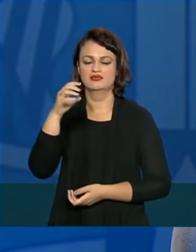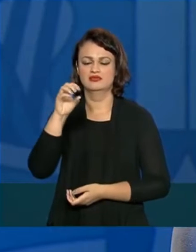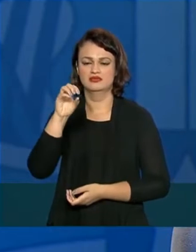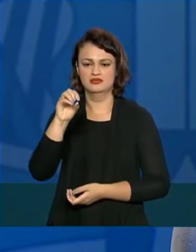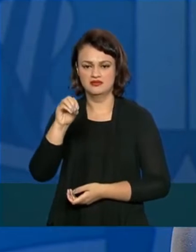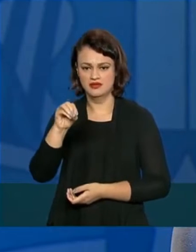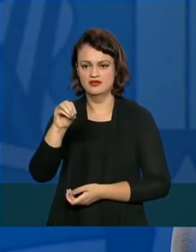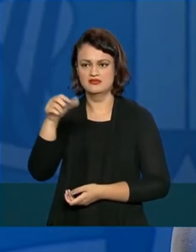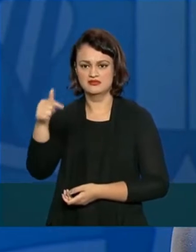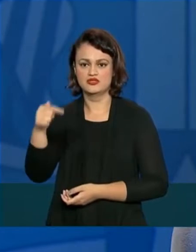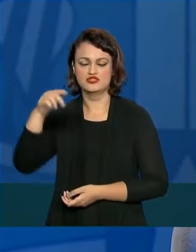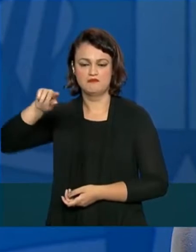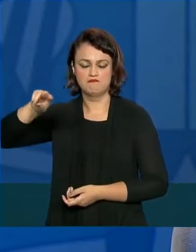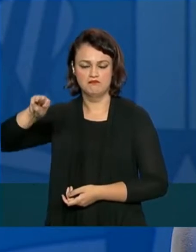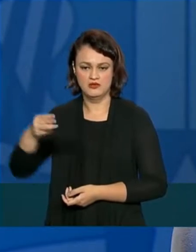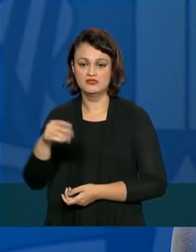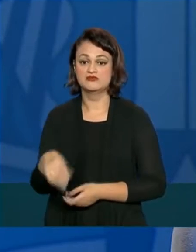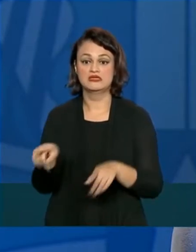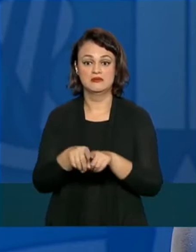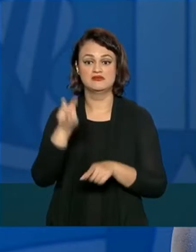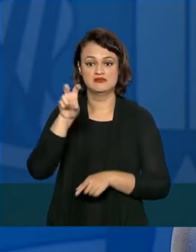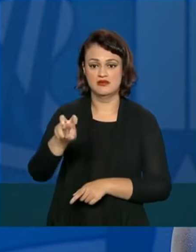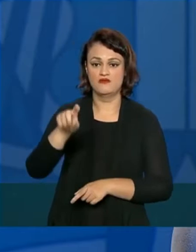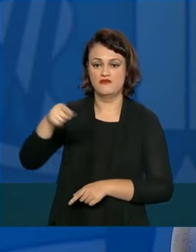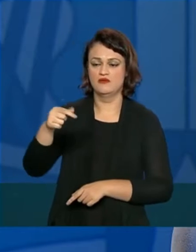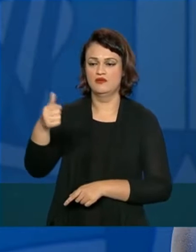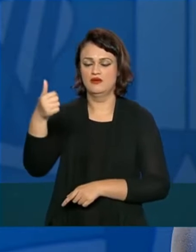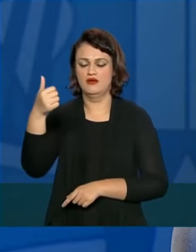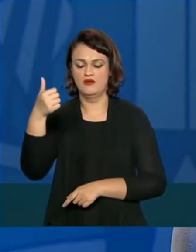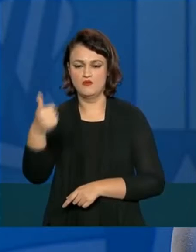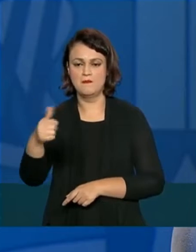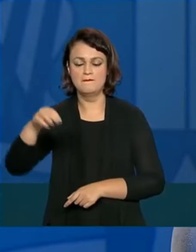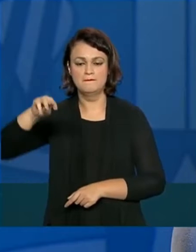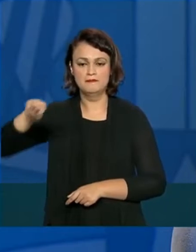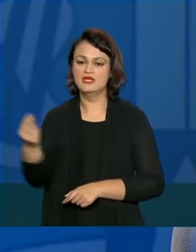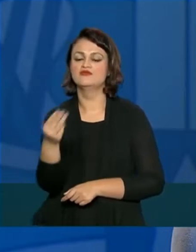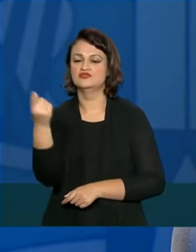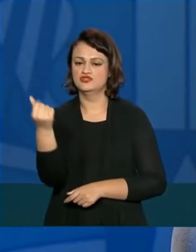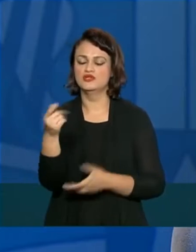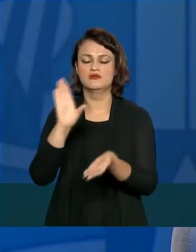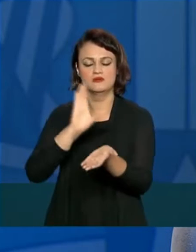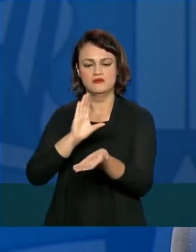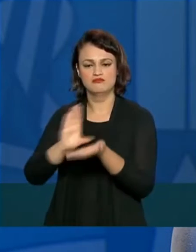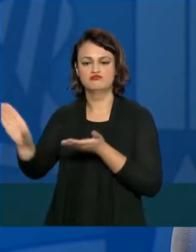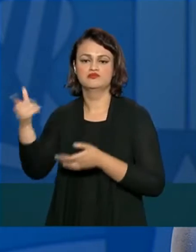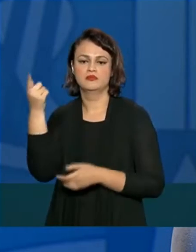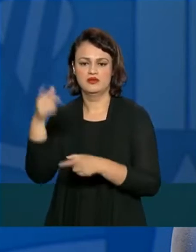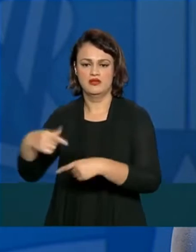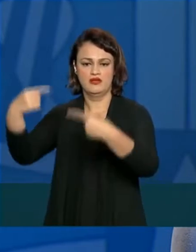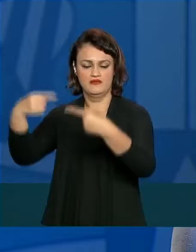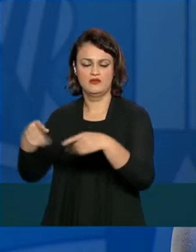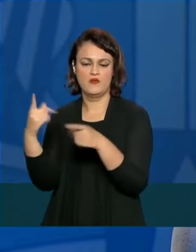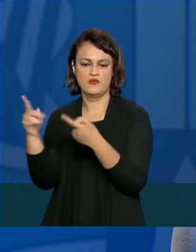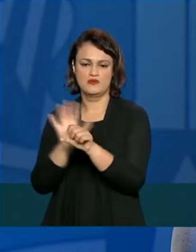rotina e 5,1 milhões exclusivos para o enfrentamento à Covid.